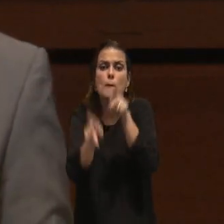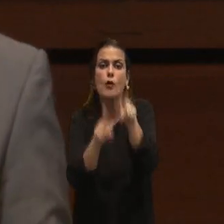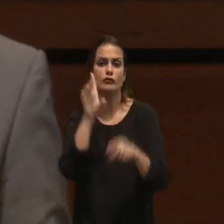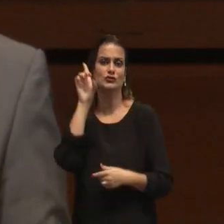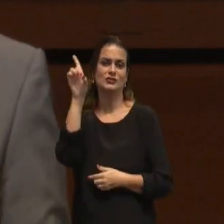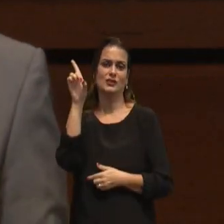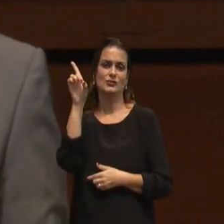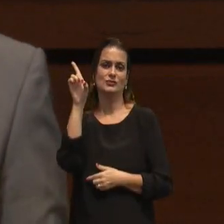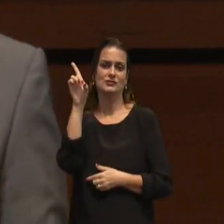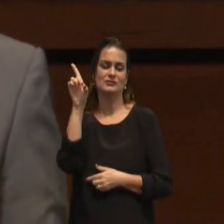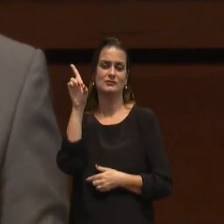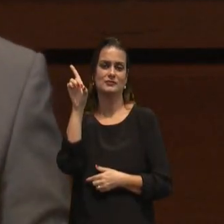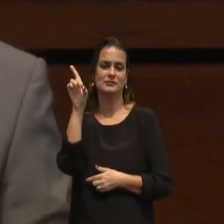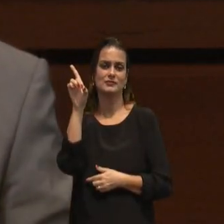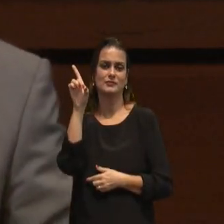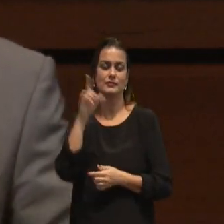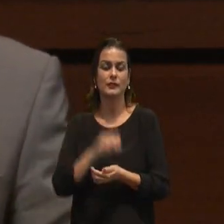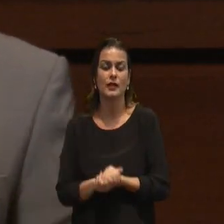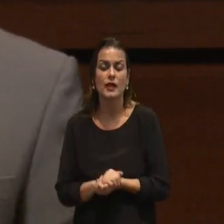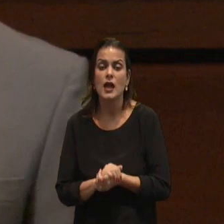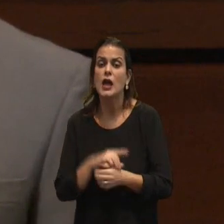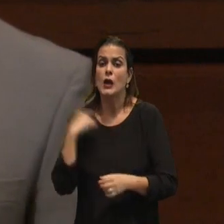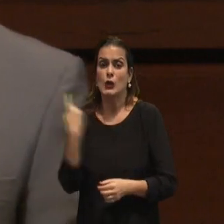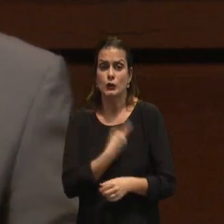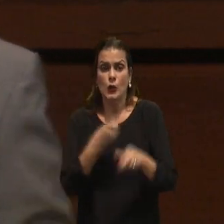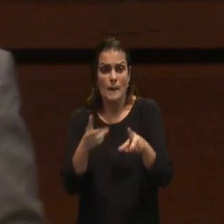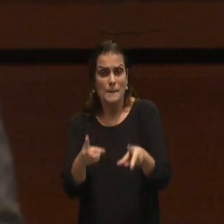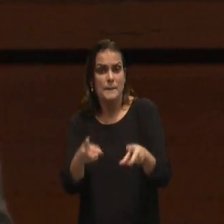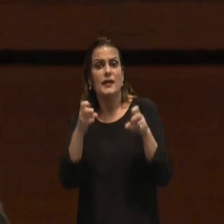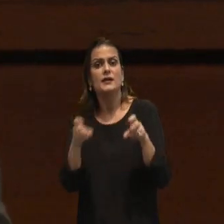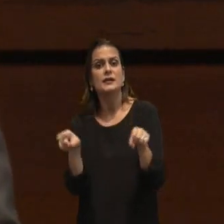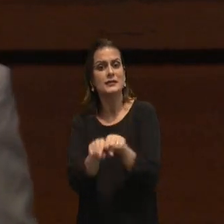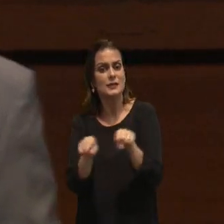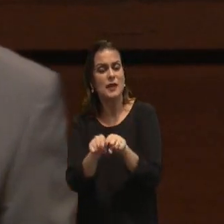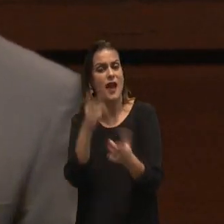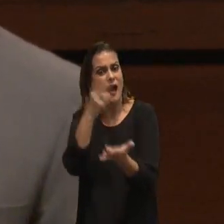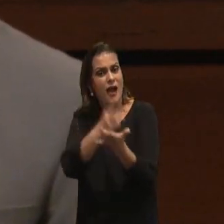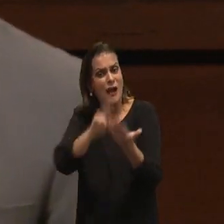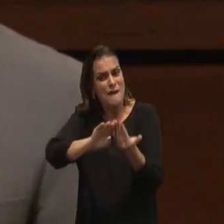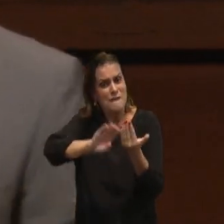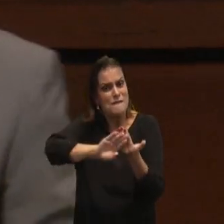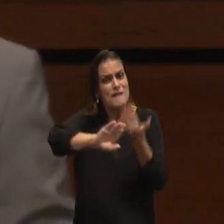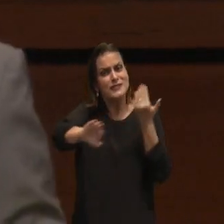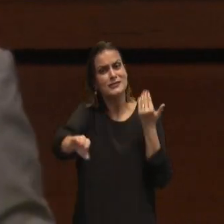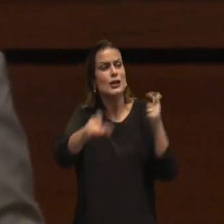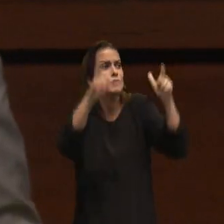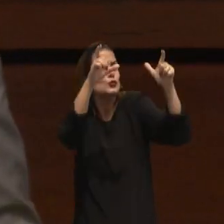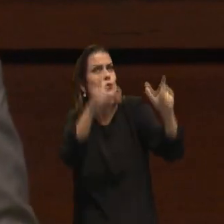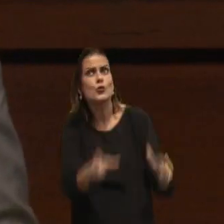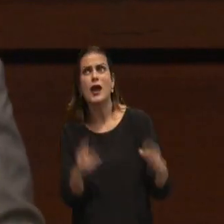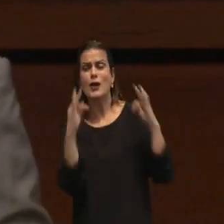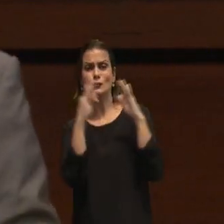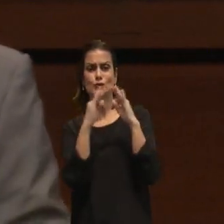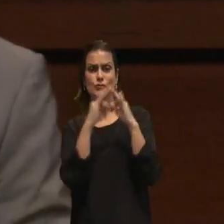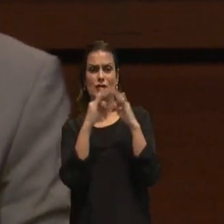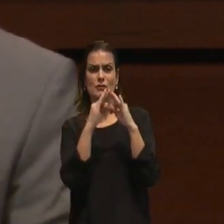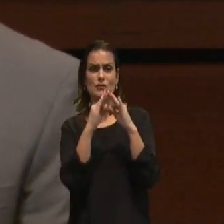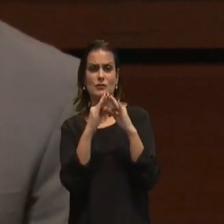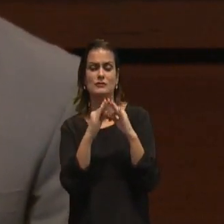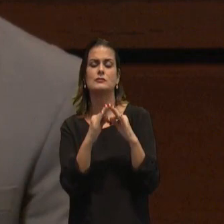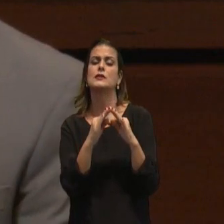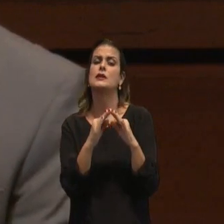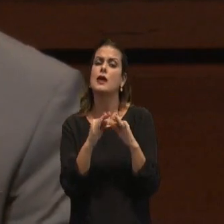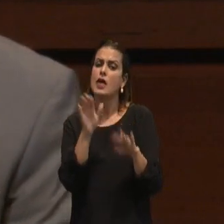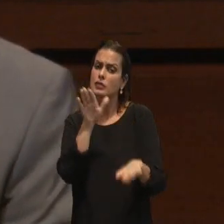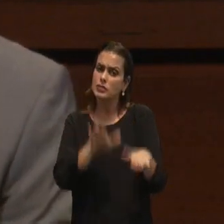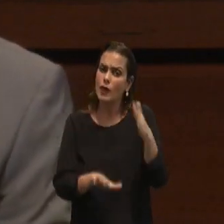com Deus. E aí nós percebemos que este distanciamento do local do culto, ele pode